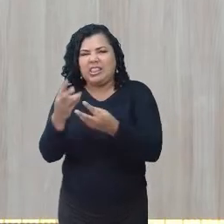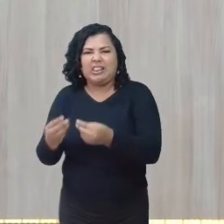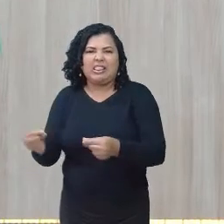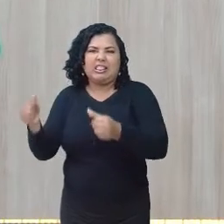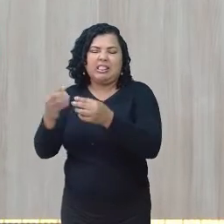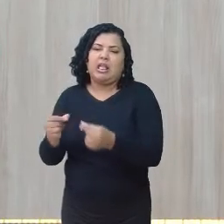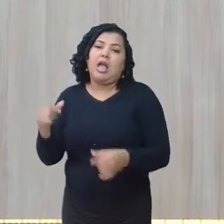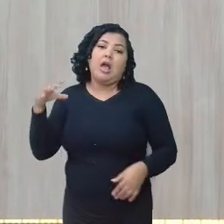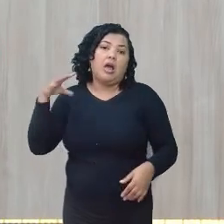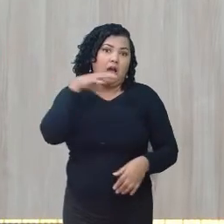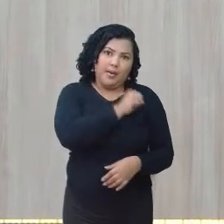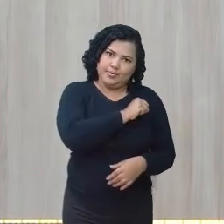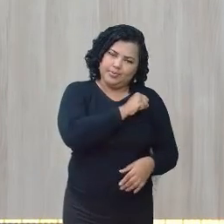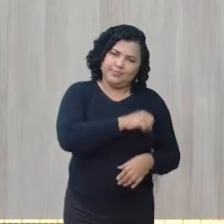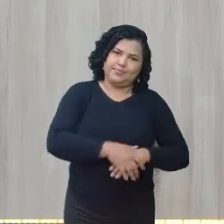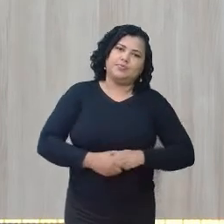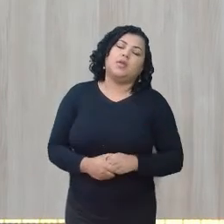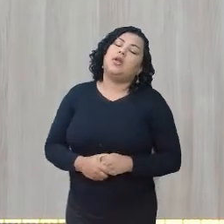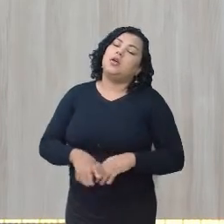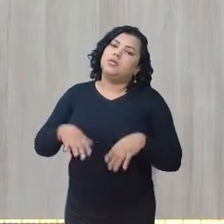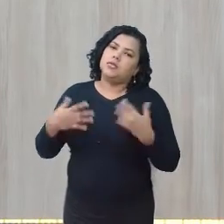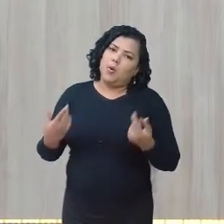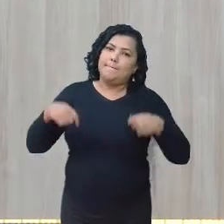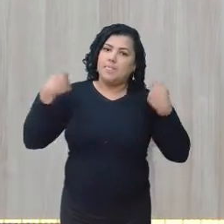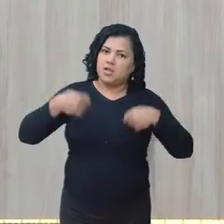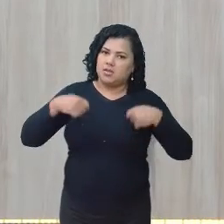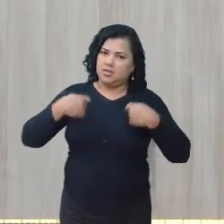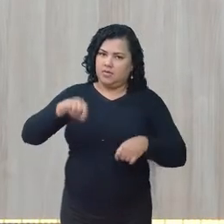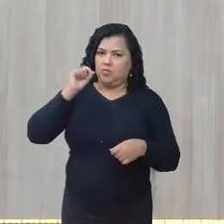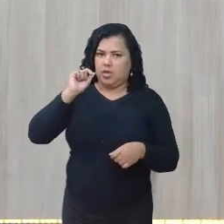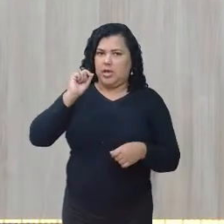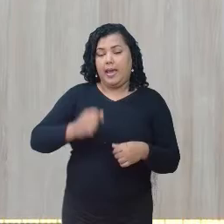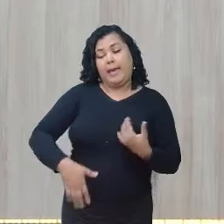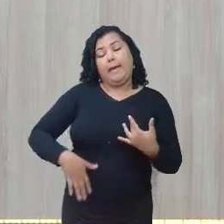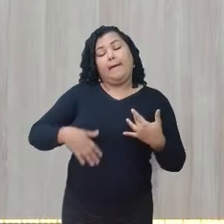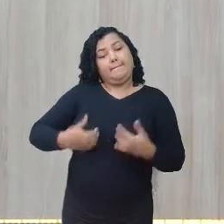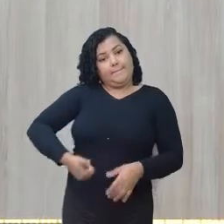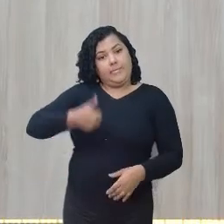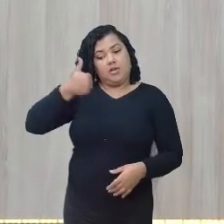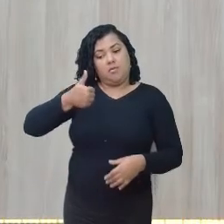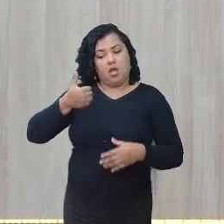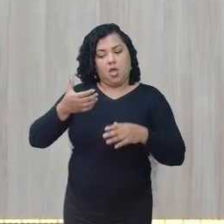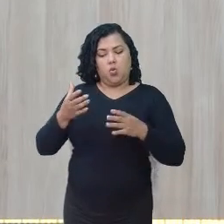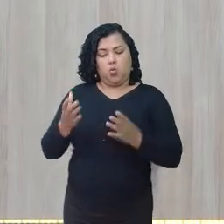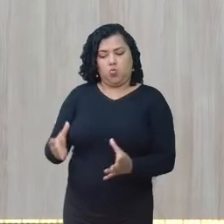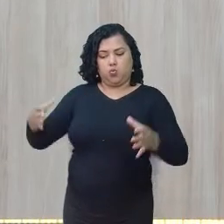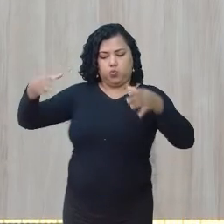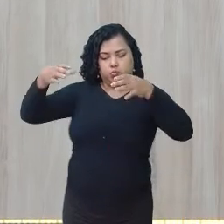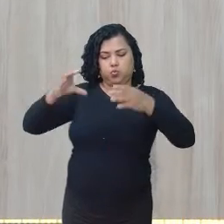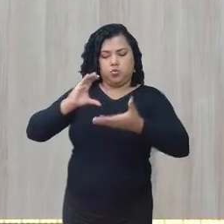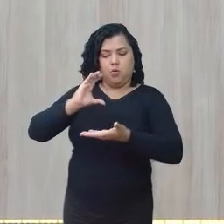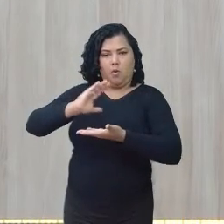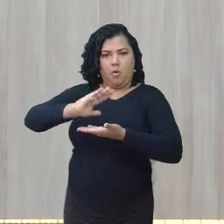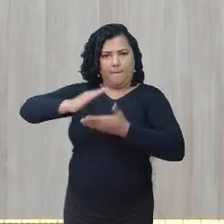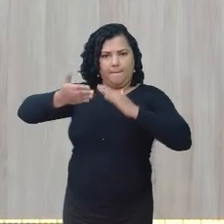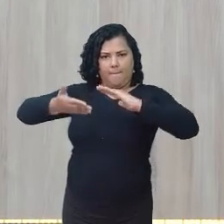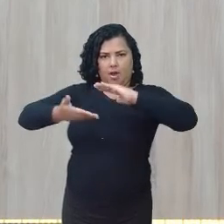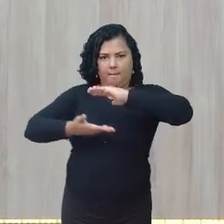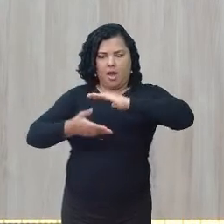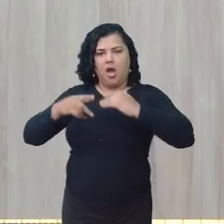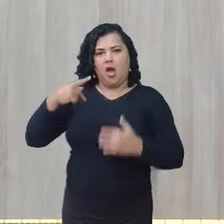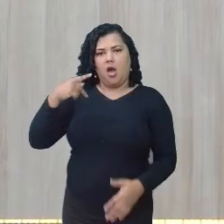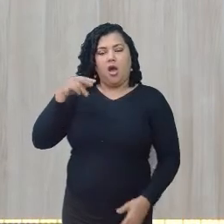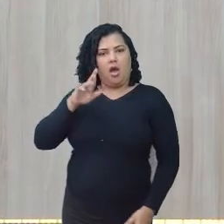e chegar lá na região da Europa, né, já estragado. Então eles levavam para que ele fosse refinado já